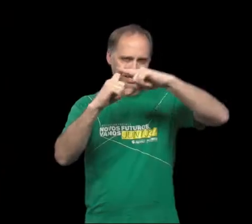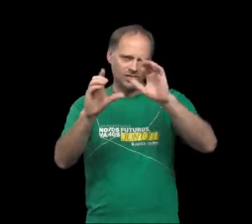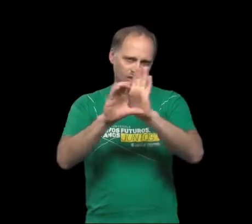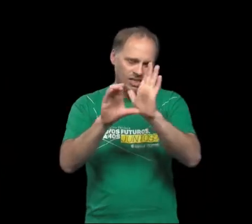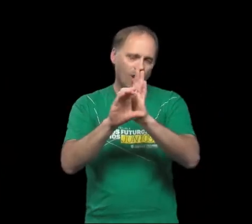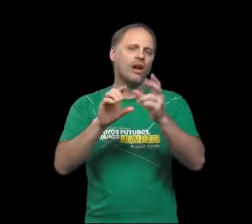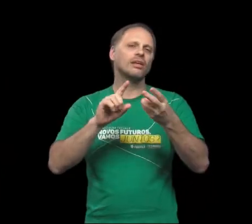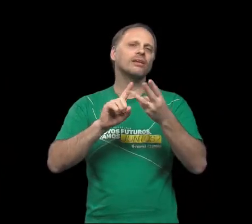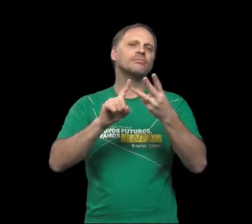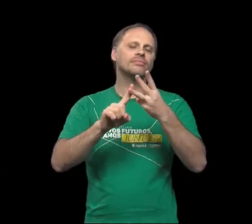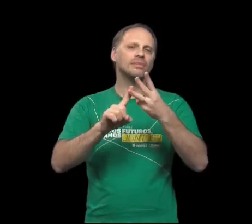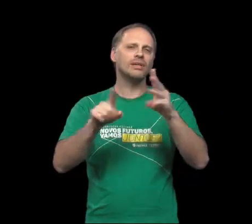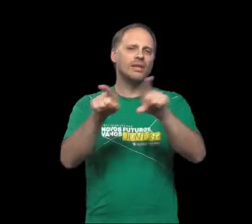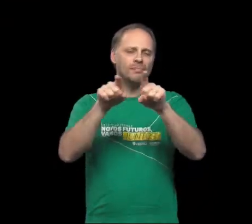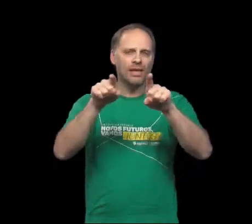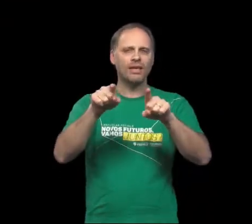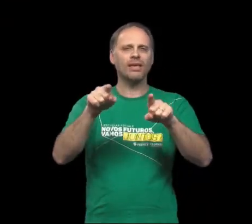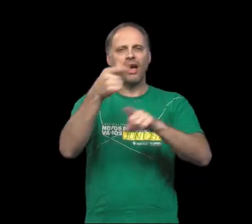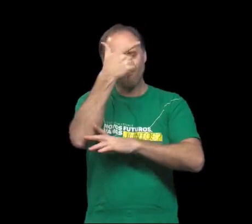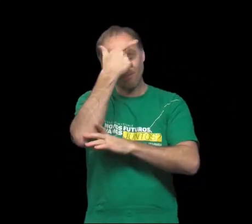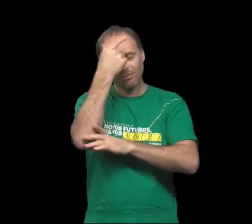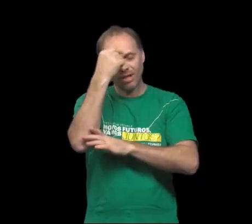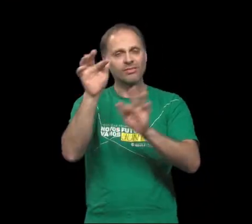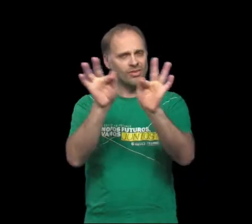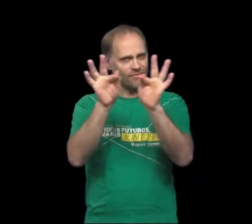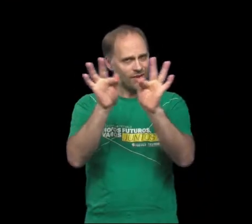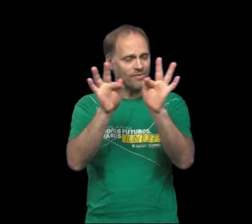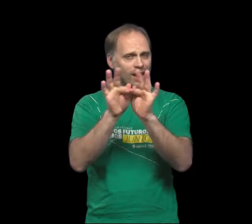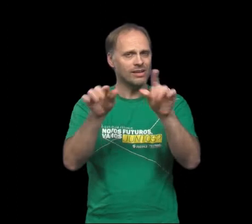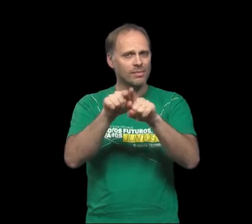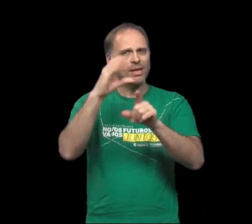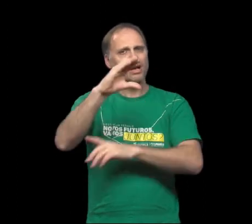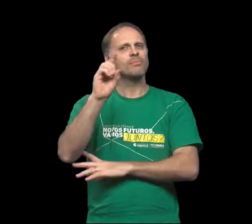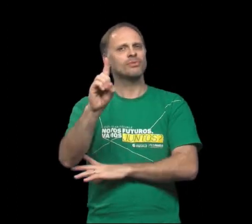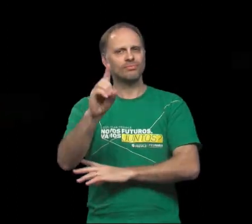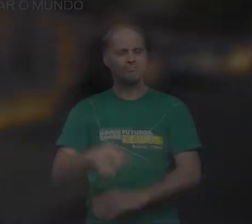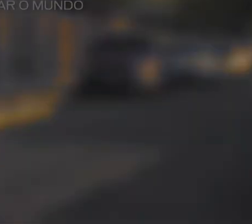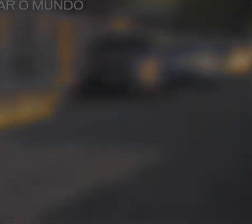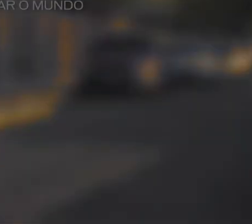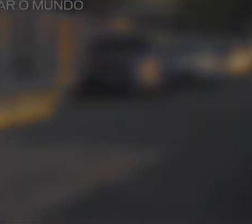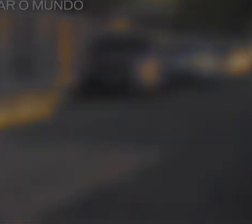Igreja Nossa Senhora da Piedade e também o Campus 1 da Universidade Fevale.